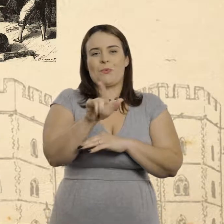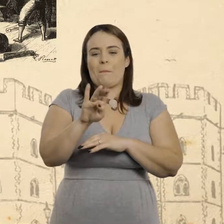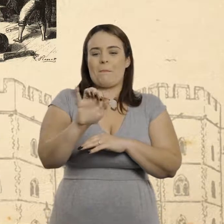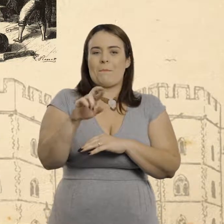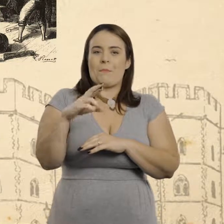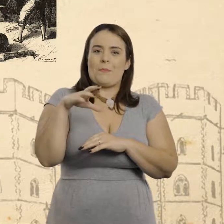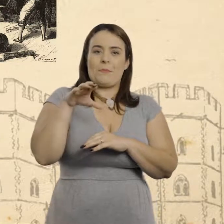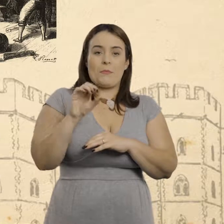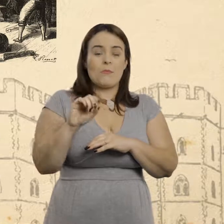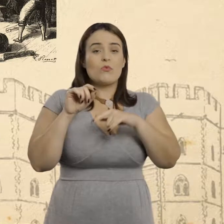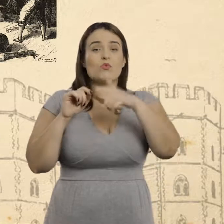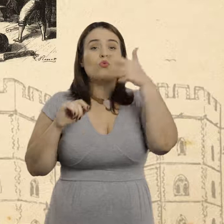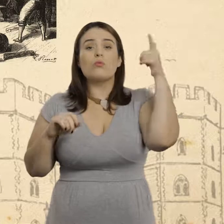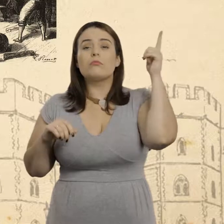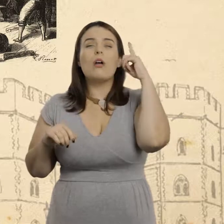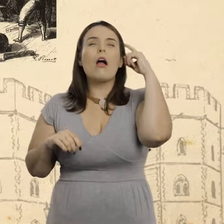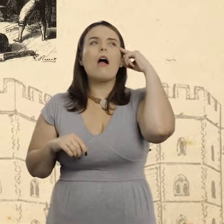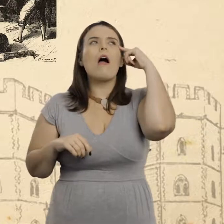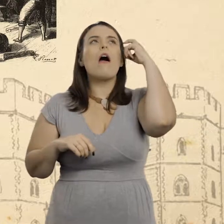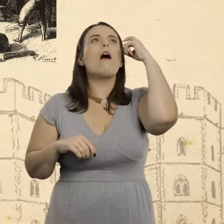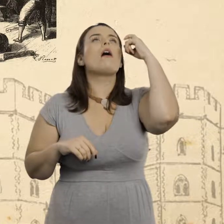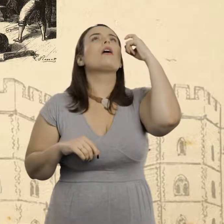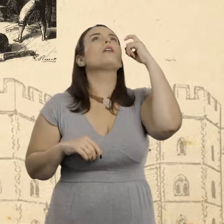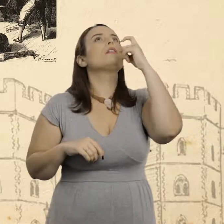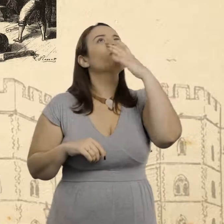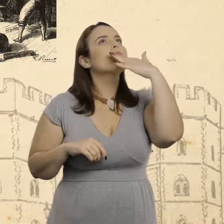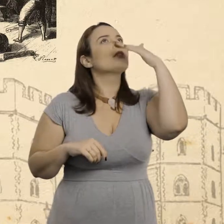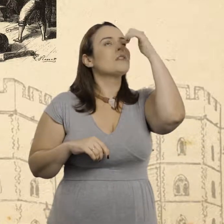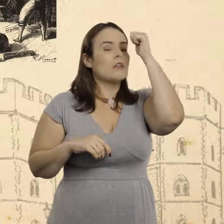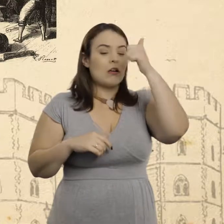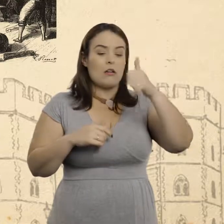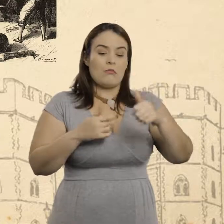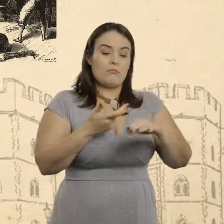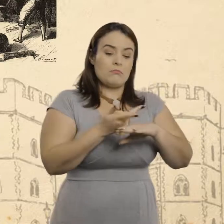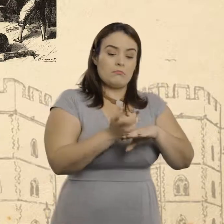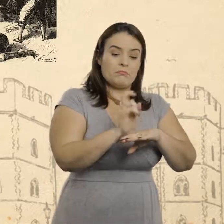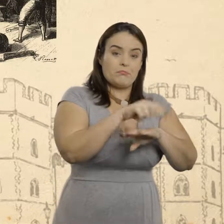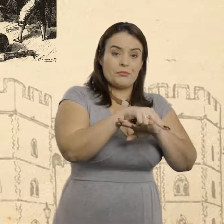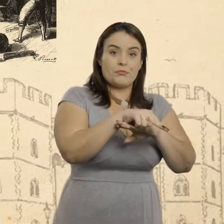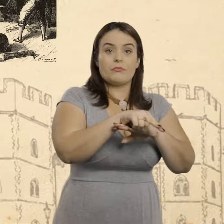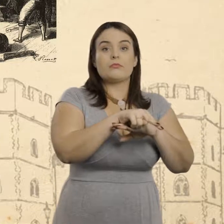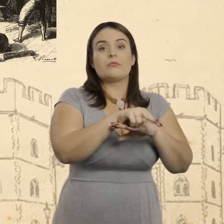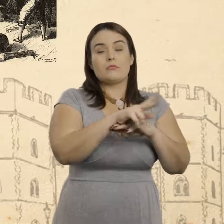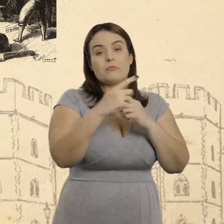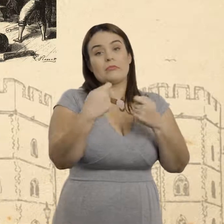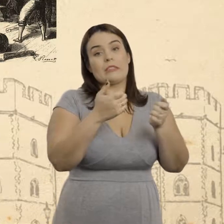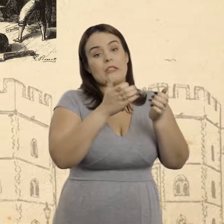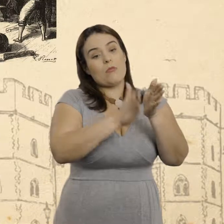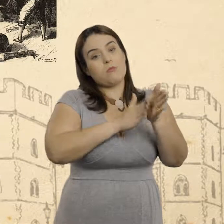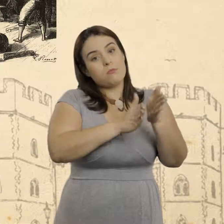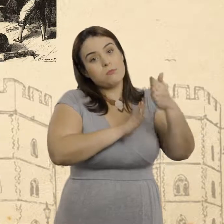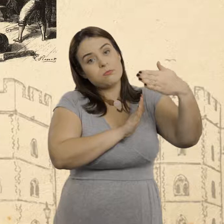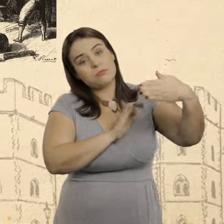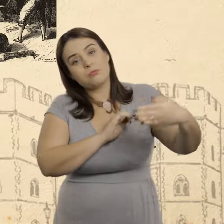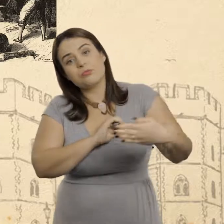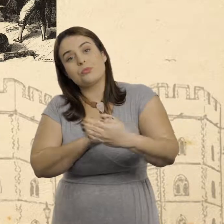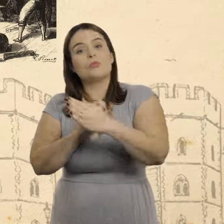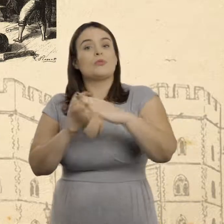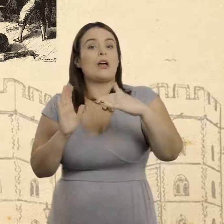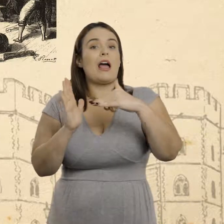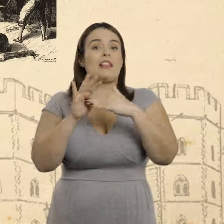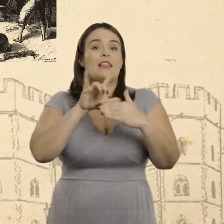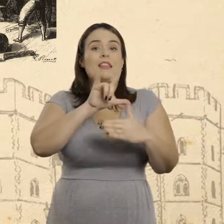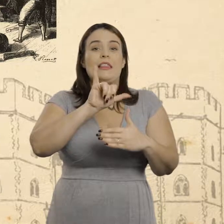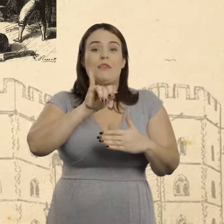são mais rápidos que os barcos. O Sr. Fogg achou que a melhor ideia seria desembarcar em Queenstown e pegar